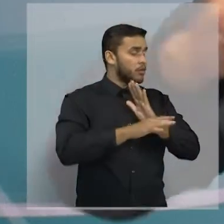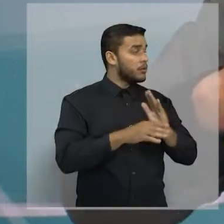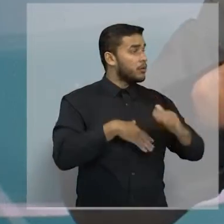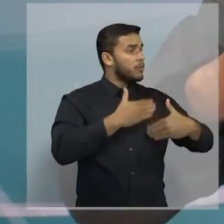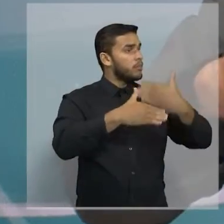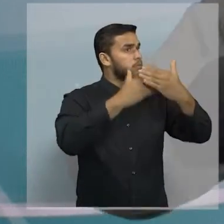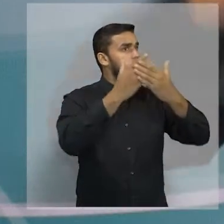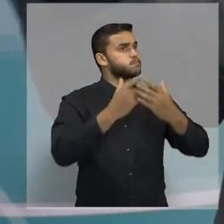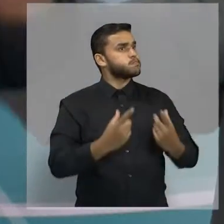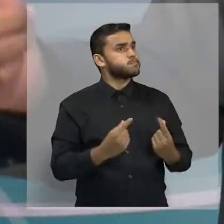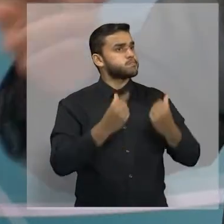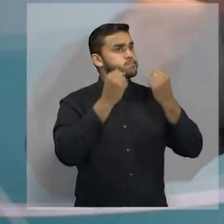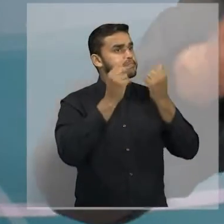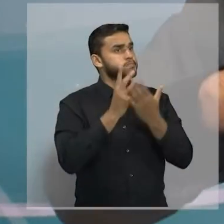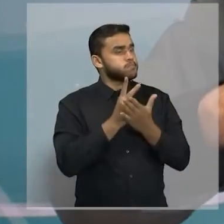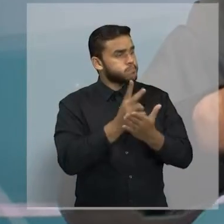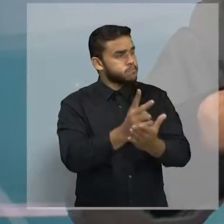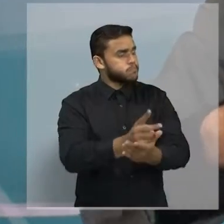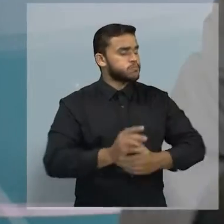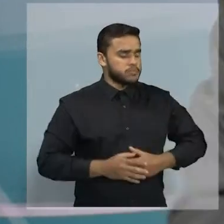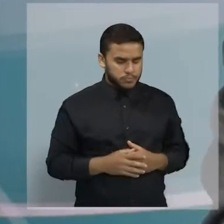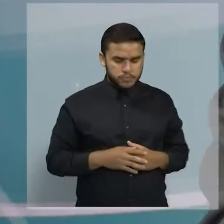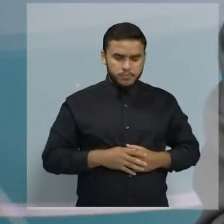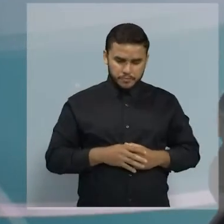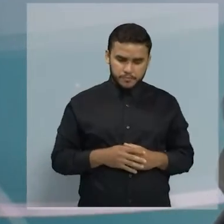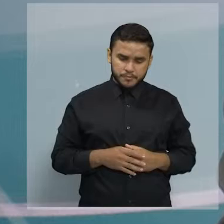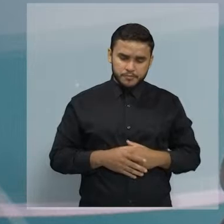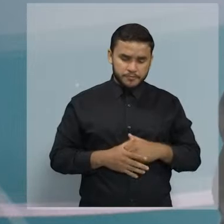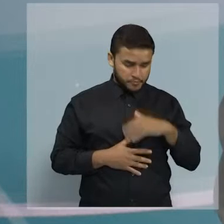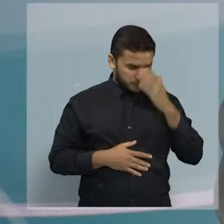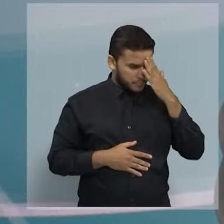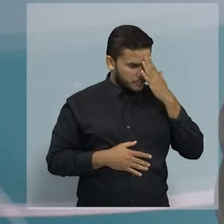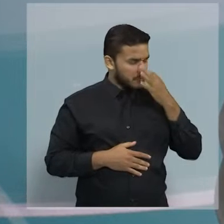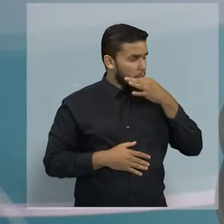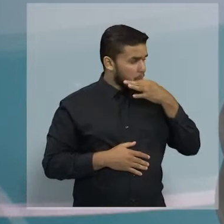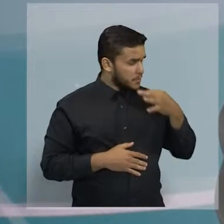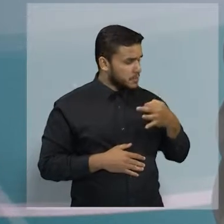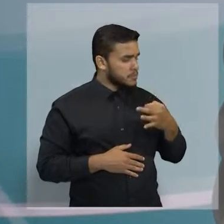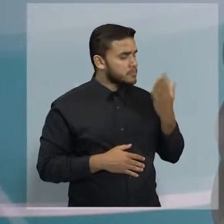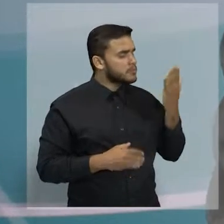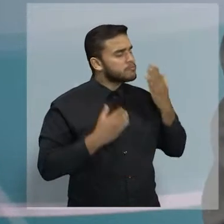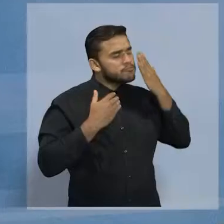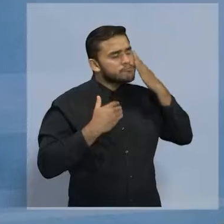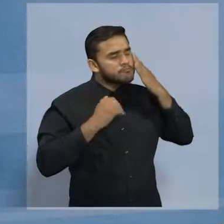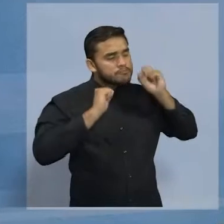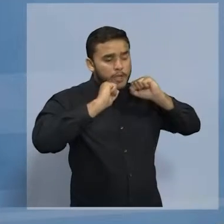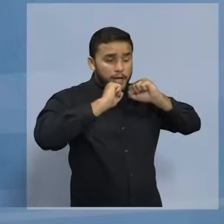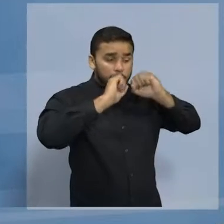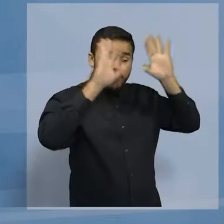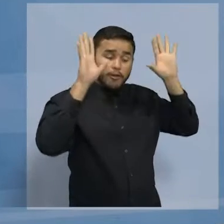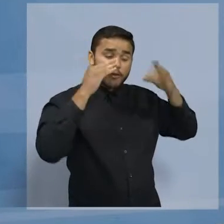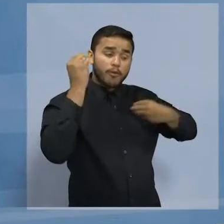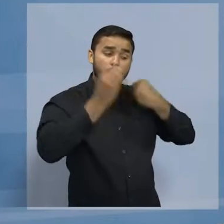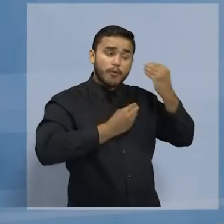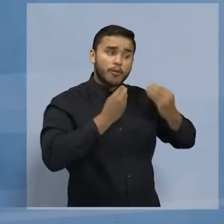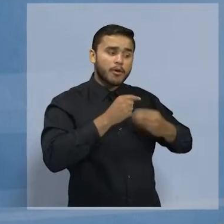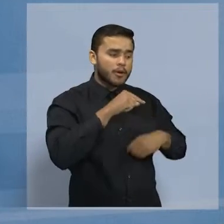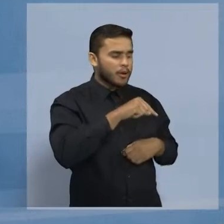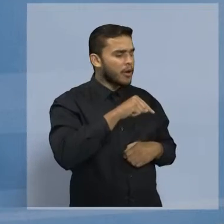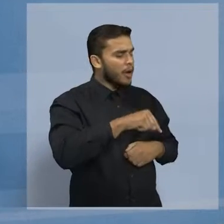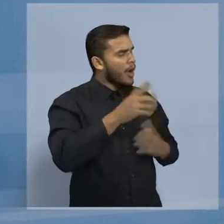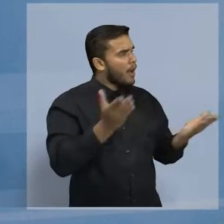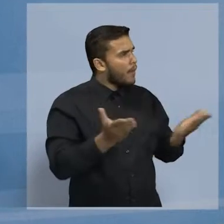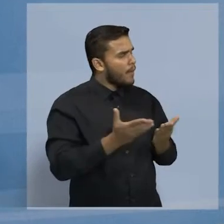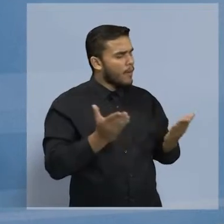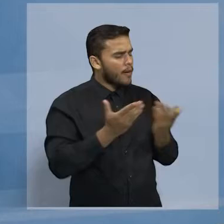futuro do sistema, a permanência no longo prazo, né? Então, para isso, a gente precisa voltar, né, para entender em que momento se gesta